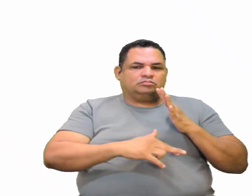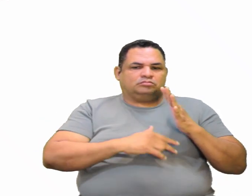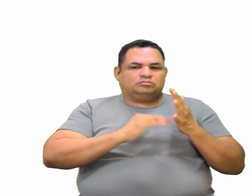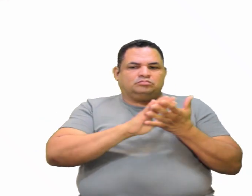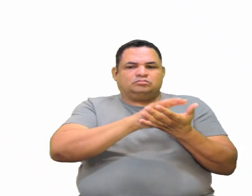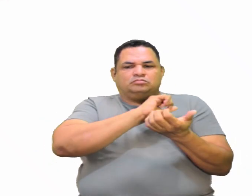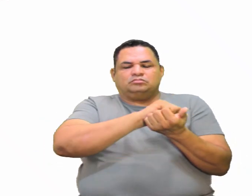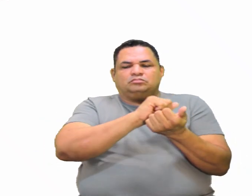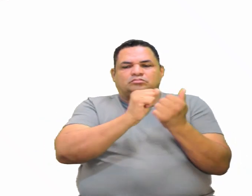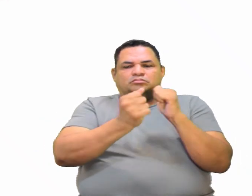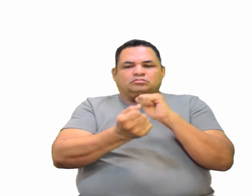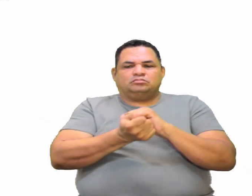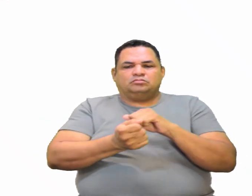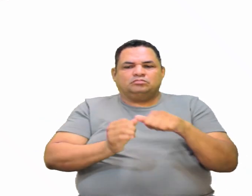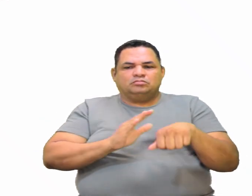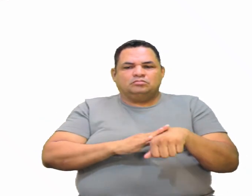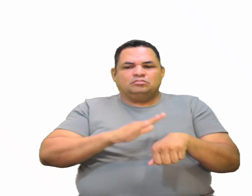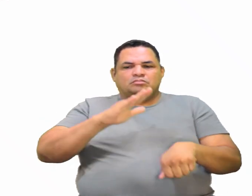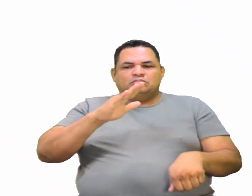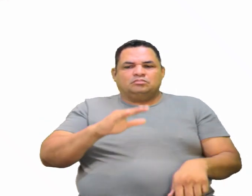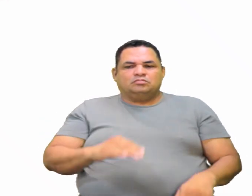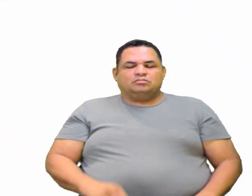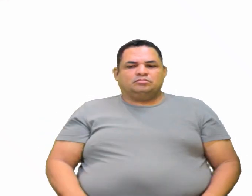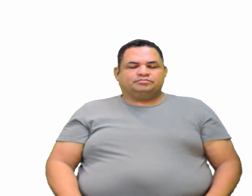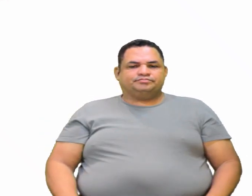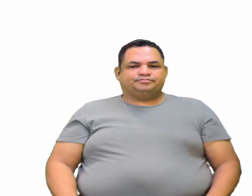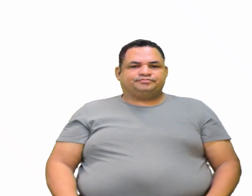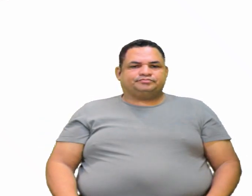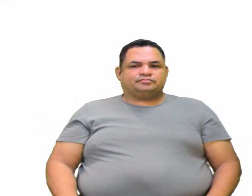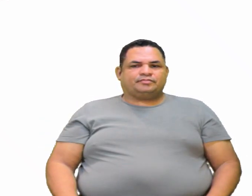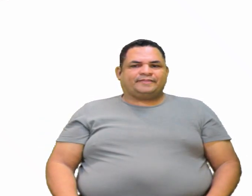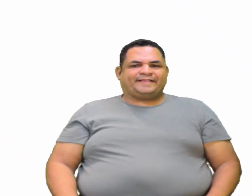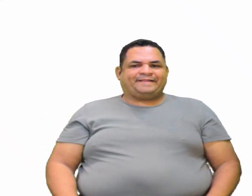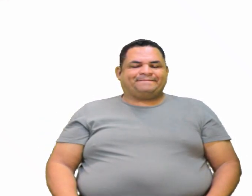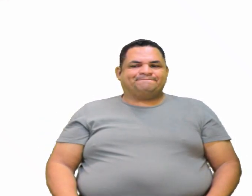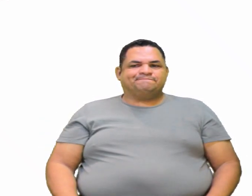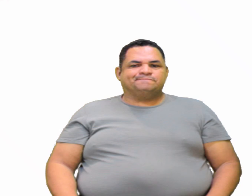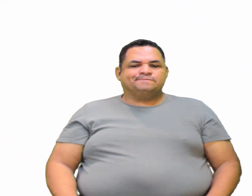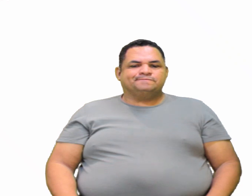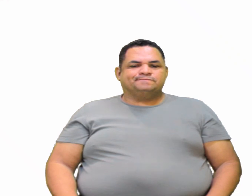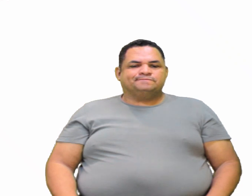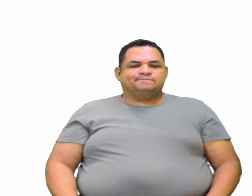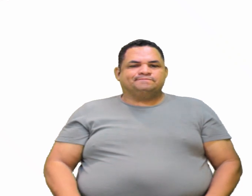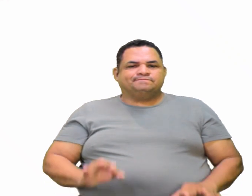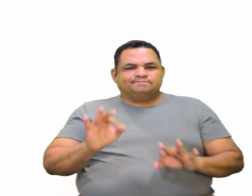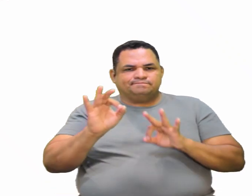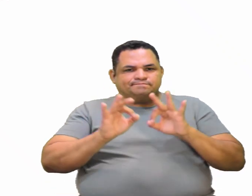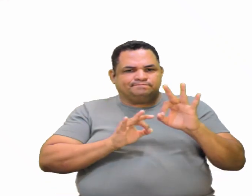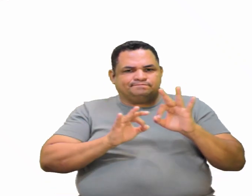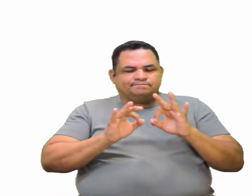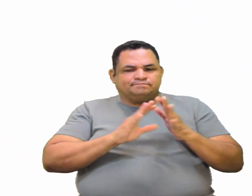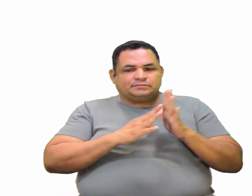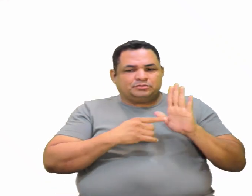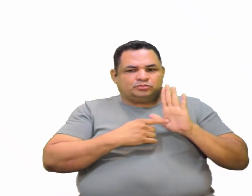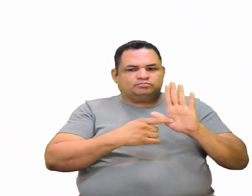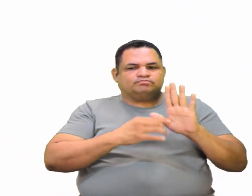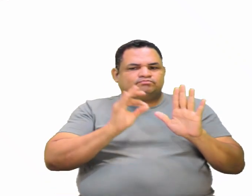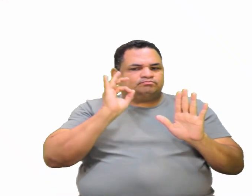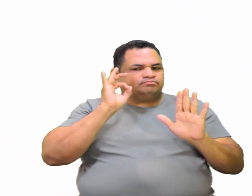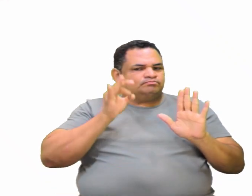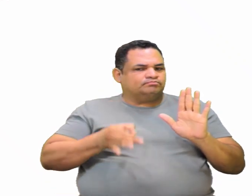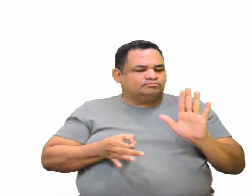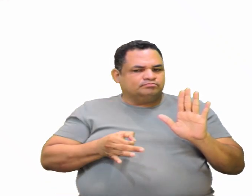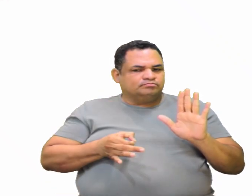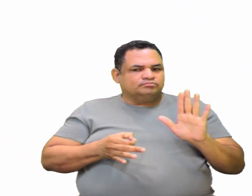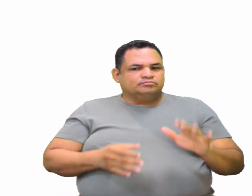de espécies mais bem adaptadas? Gente, essa questão aqui, ela tá aqui muito clara. Eu acredito que vocês não